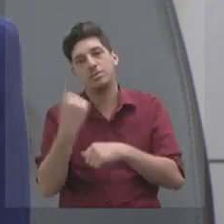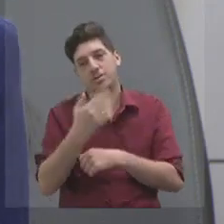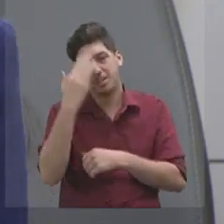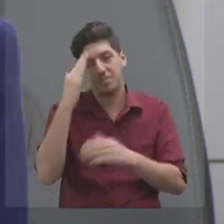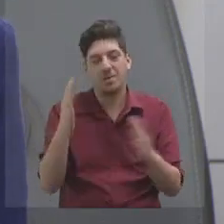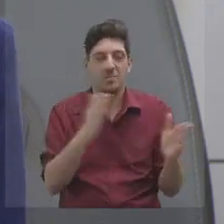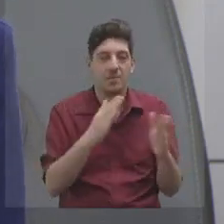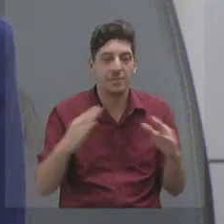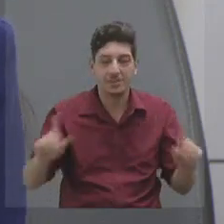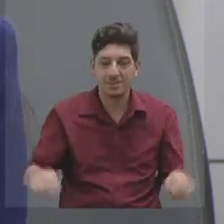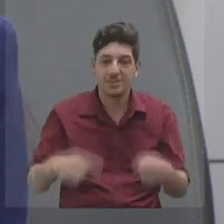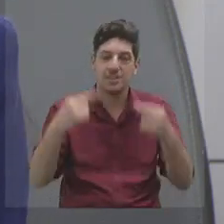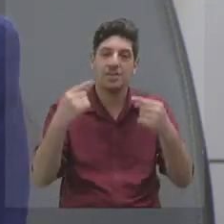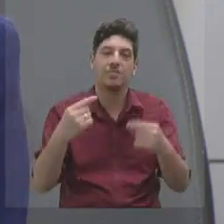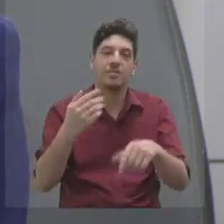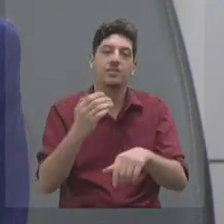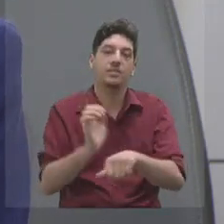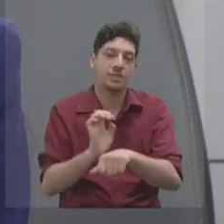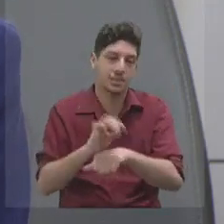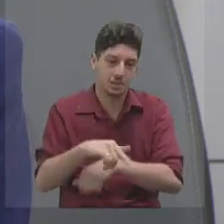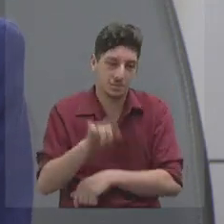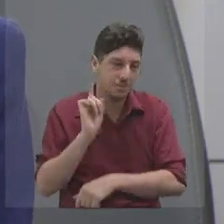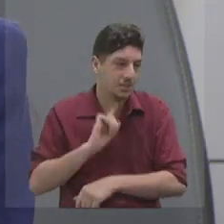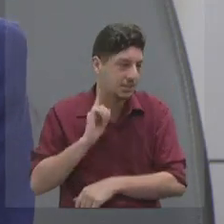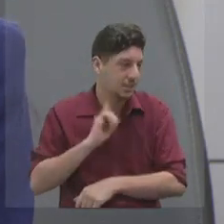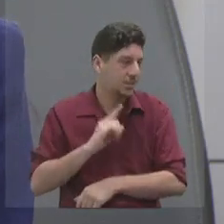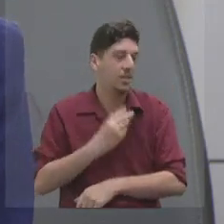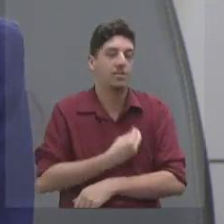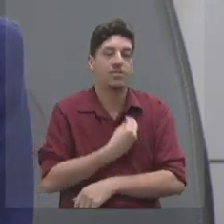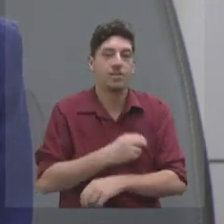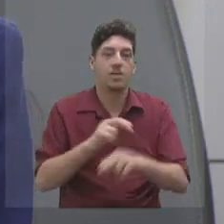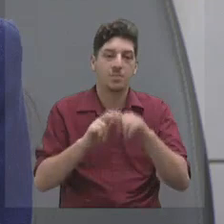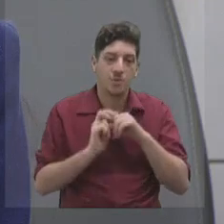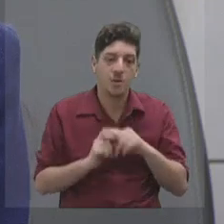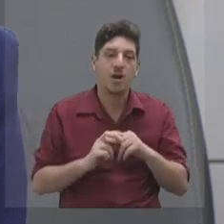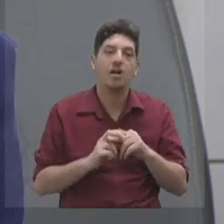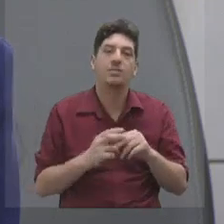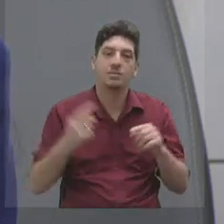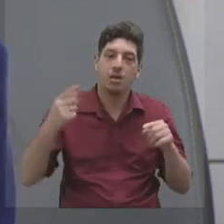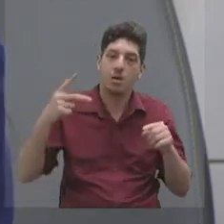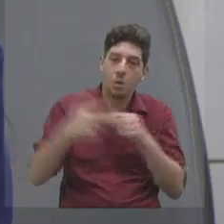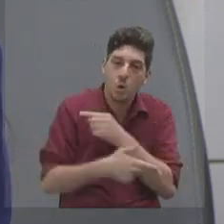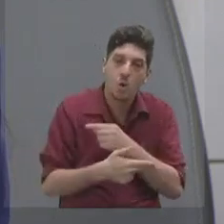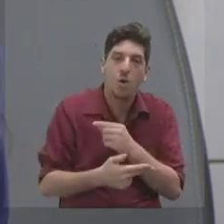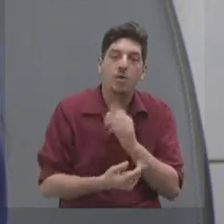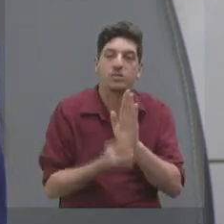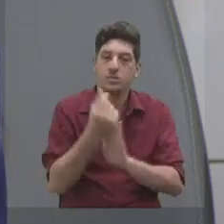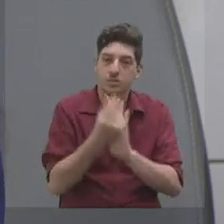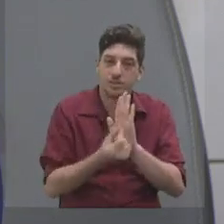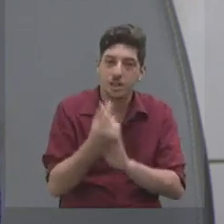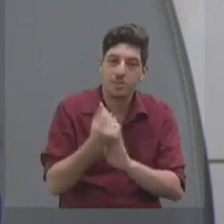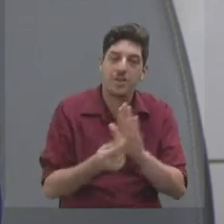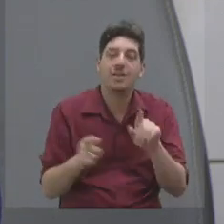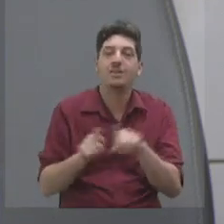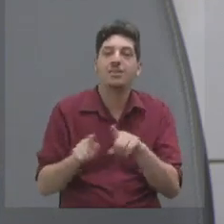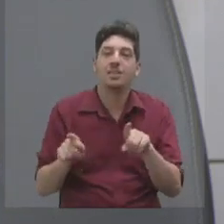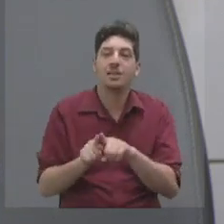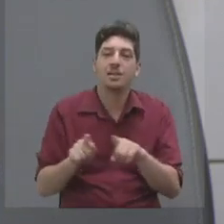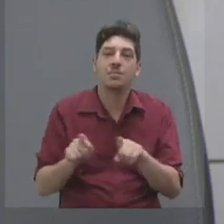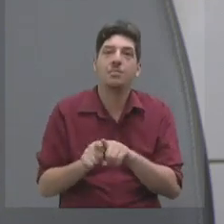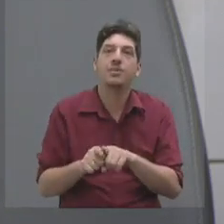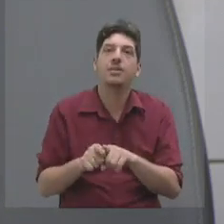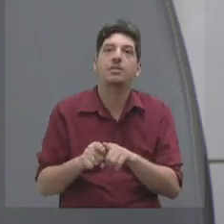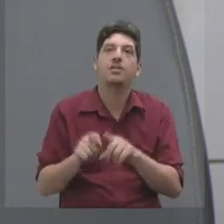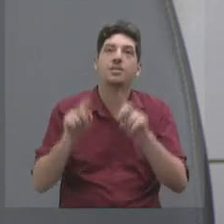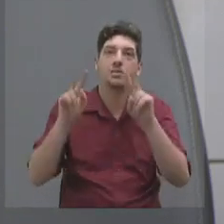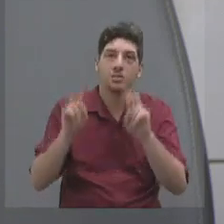desafiador com o estado de Minas vive não só em relação a restrição orçamentária como também é atrelado também ao fato